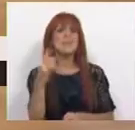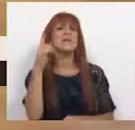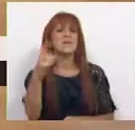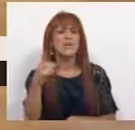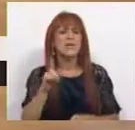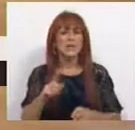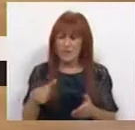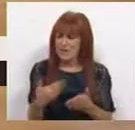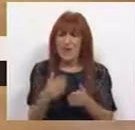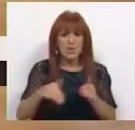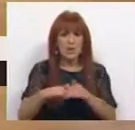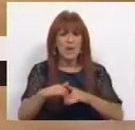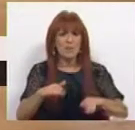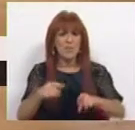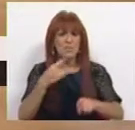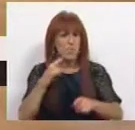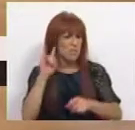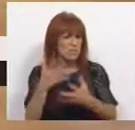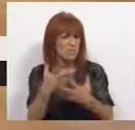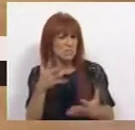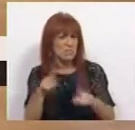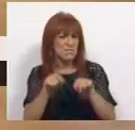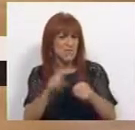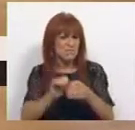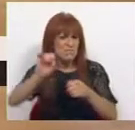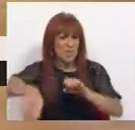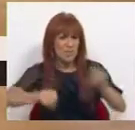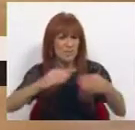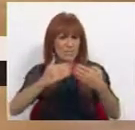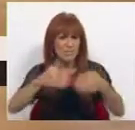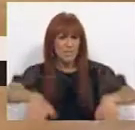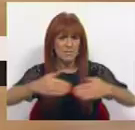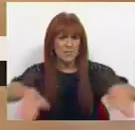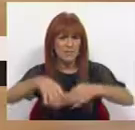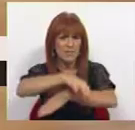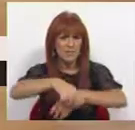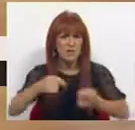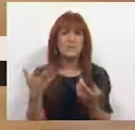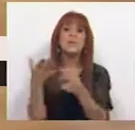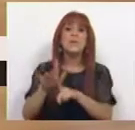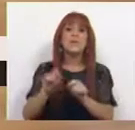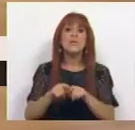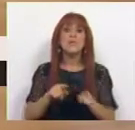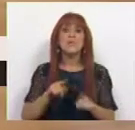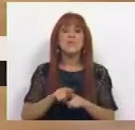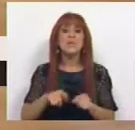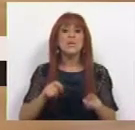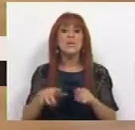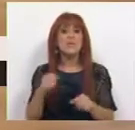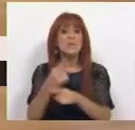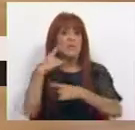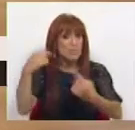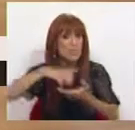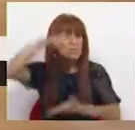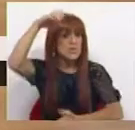2006, foram dados passos assim tão significativos para a eliminação das barreiras arquitetónicas, designadamente nos nossos edifícios